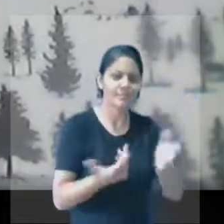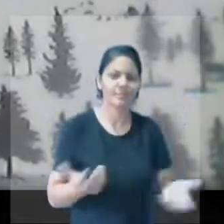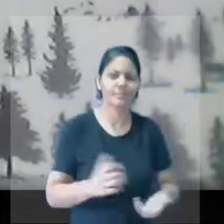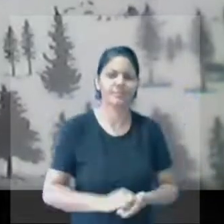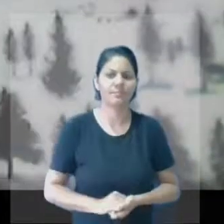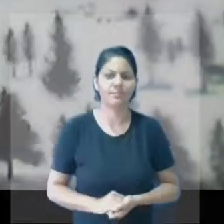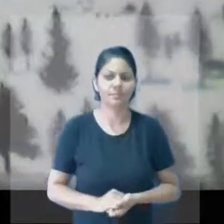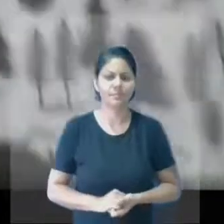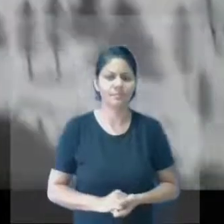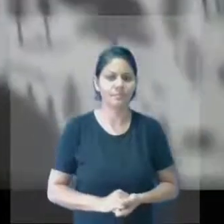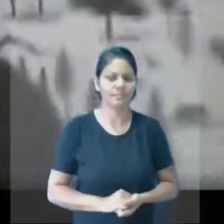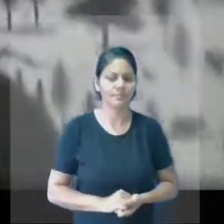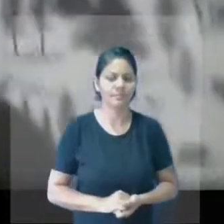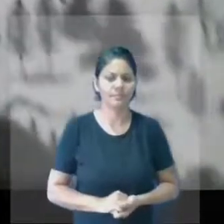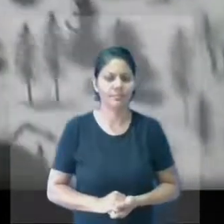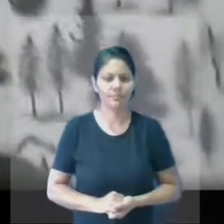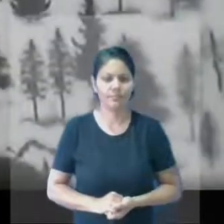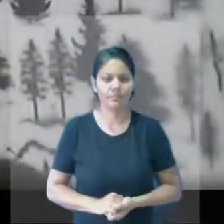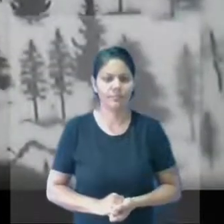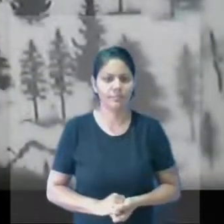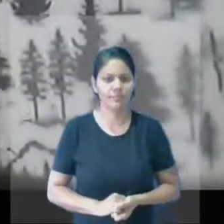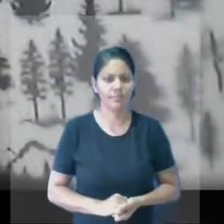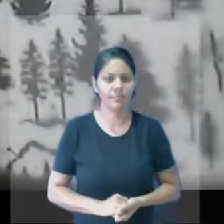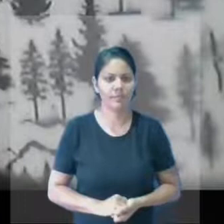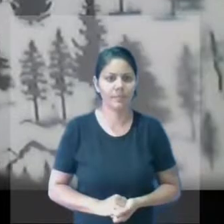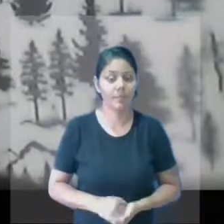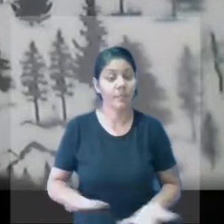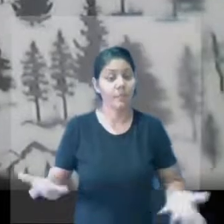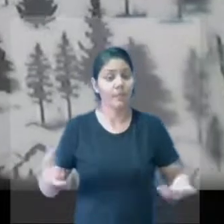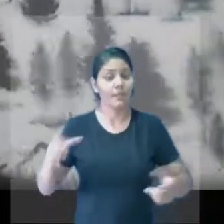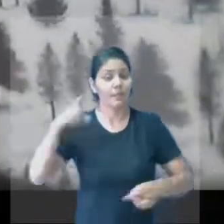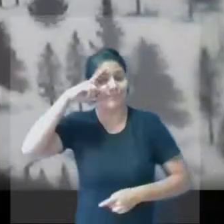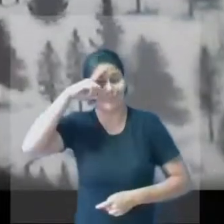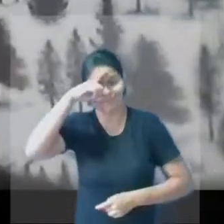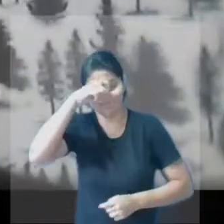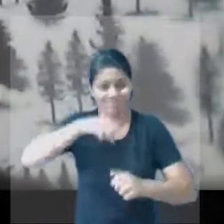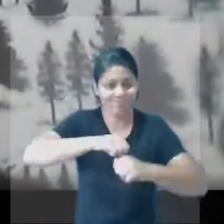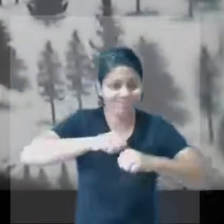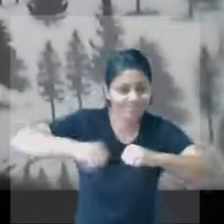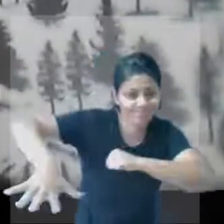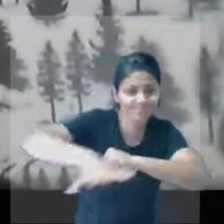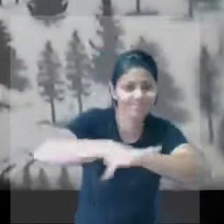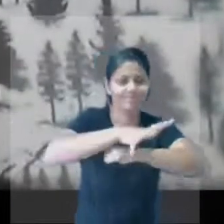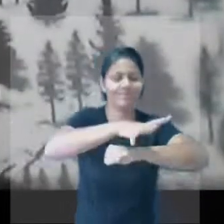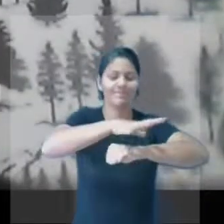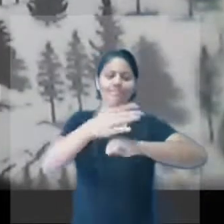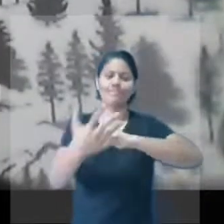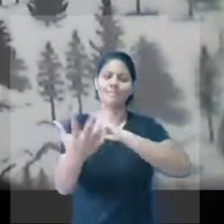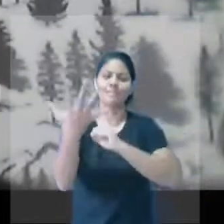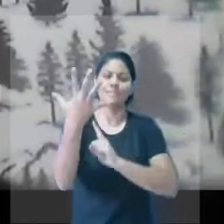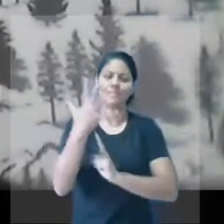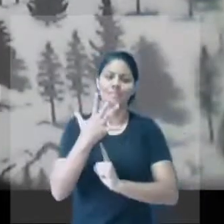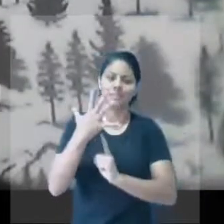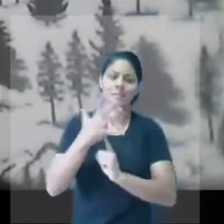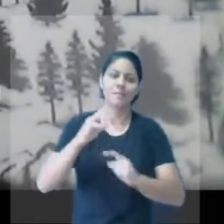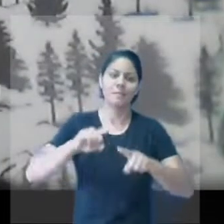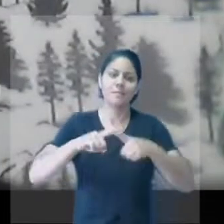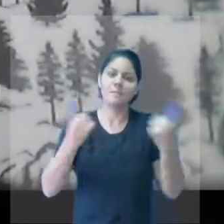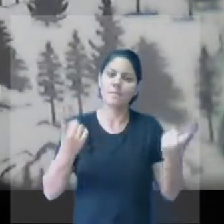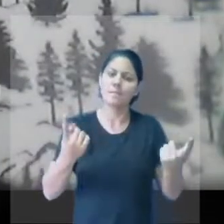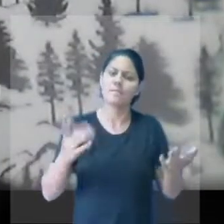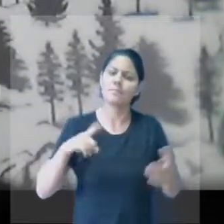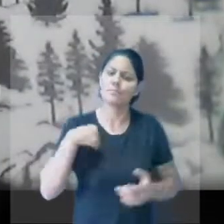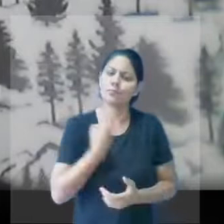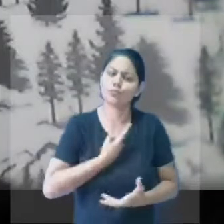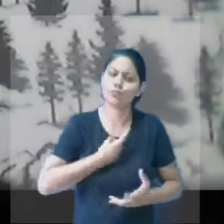dessa dificuldade que a pandemia nos impõe, mas, né, contraditoriamente a gente